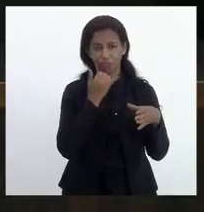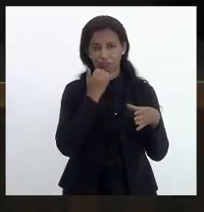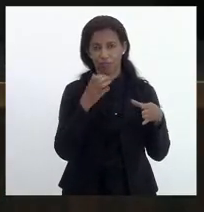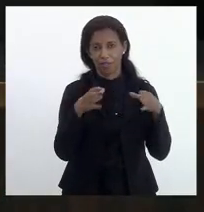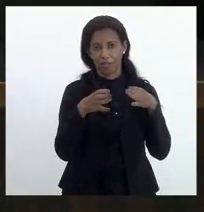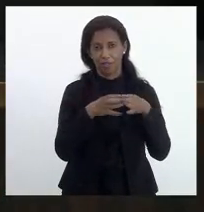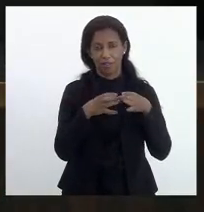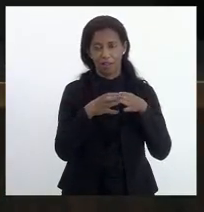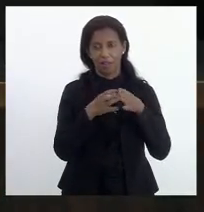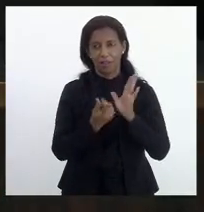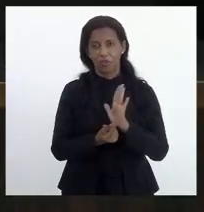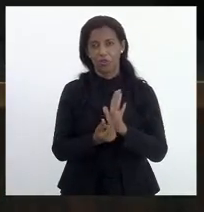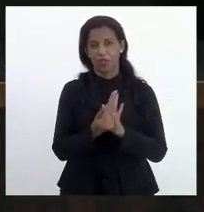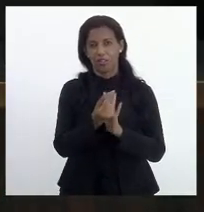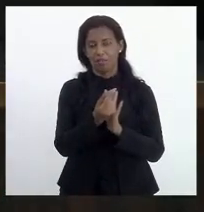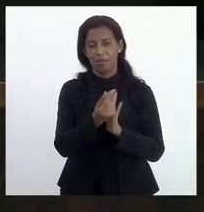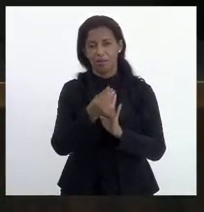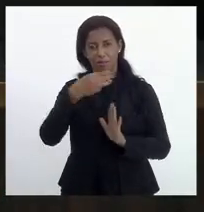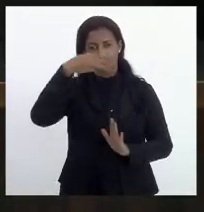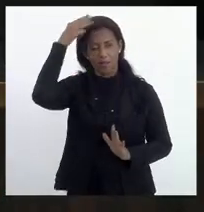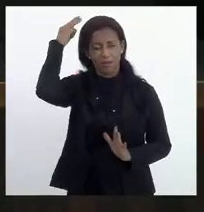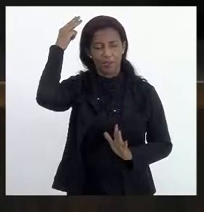de Orçamento, deputado Márcio Pacheco.